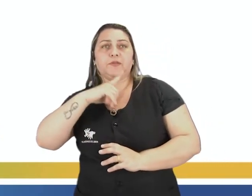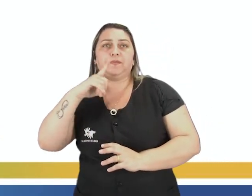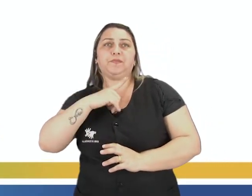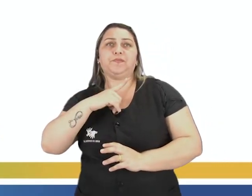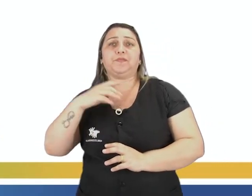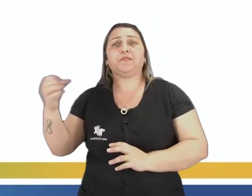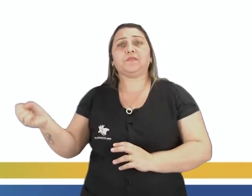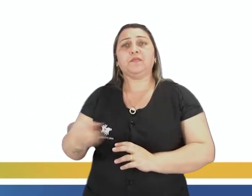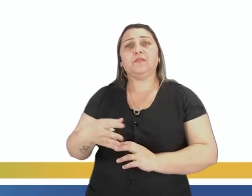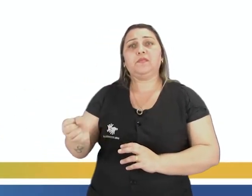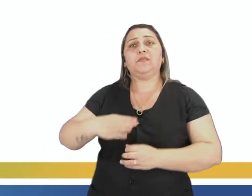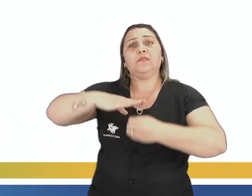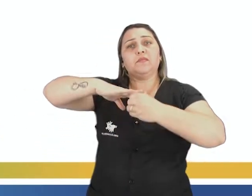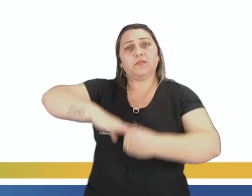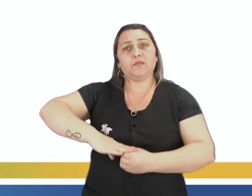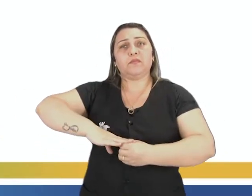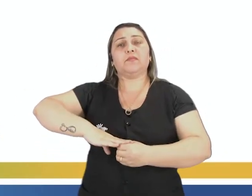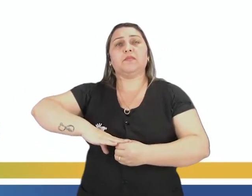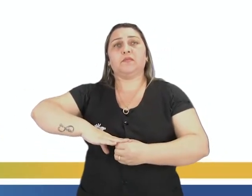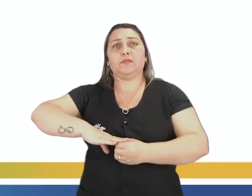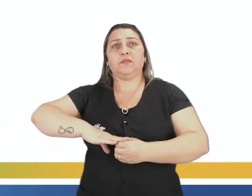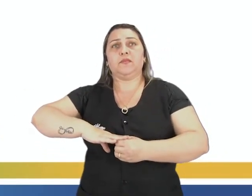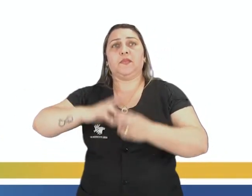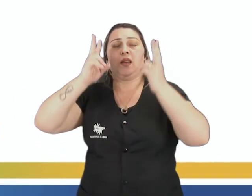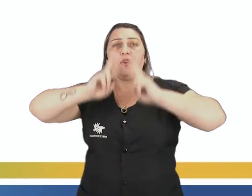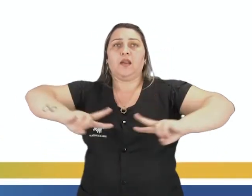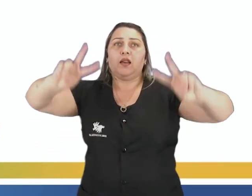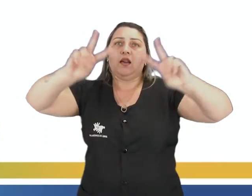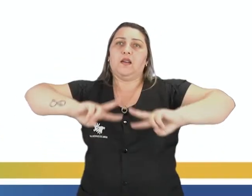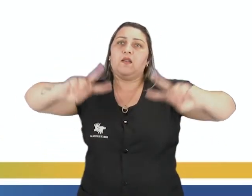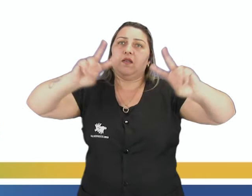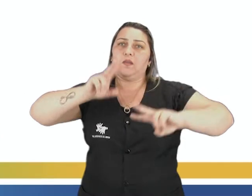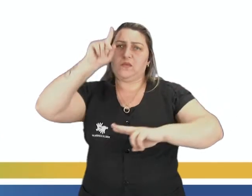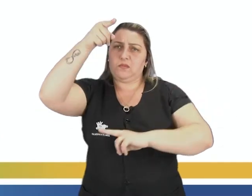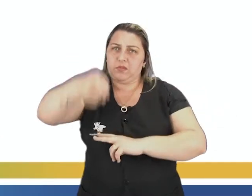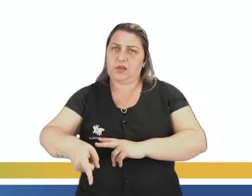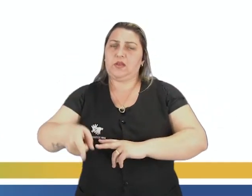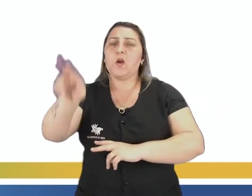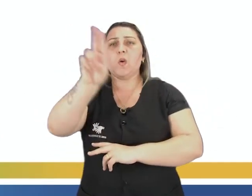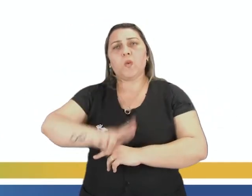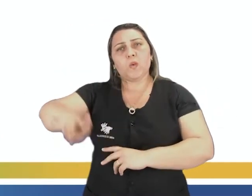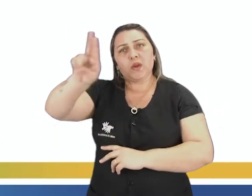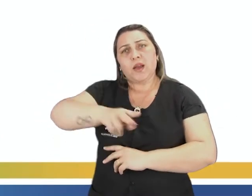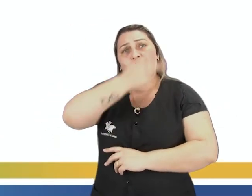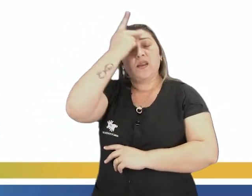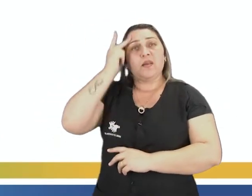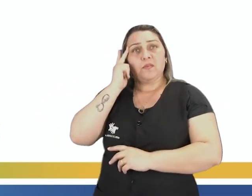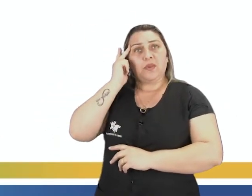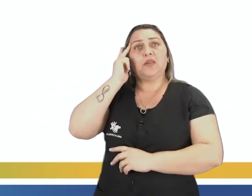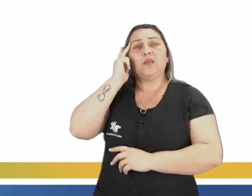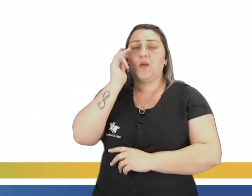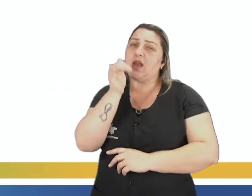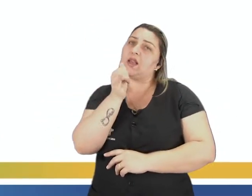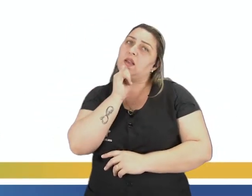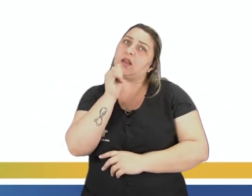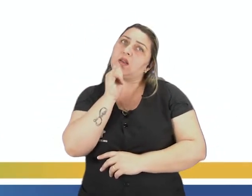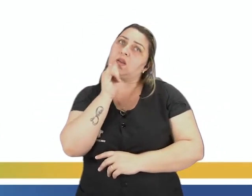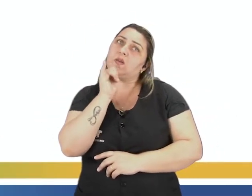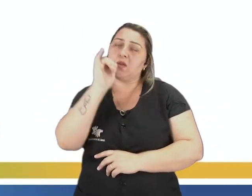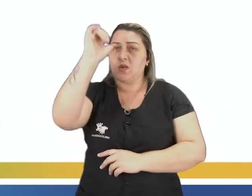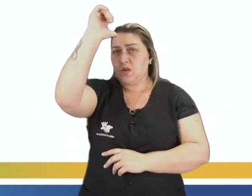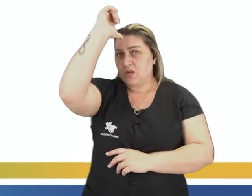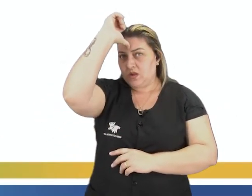esse neocolonialismo, a visão desses dominadores. Eles utilizavam essas pessoas, esse é um exemplo de um